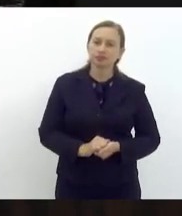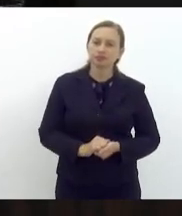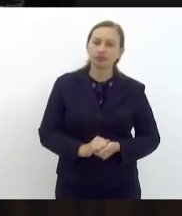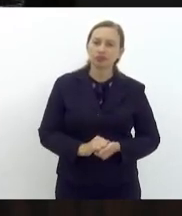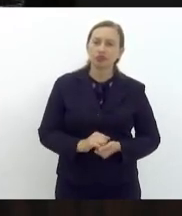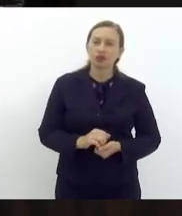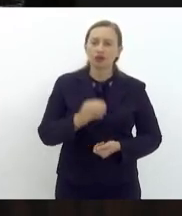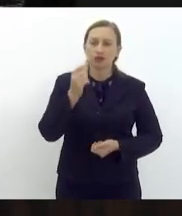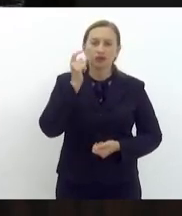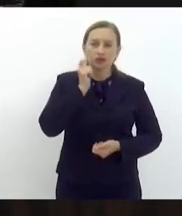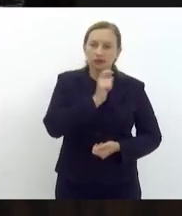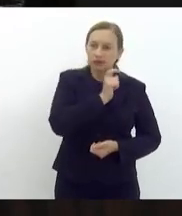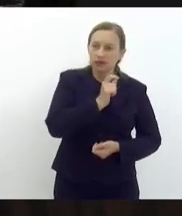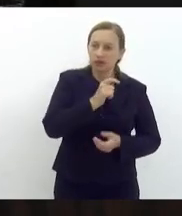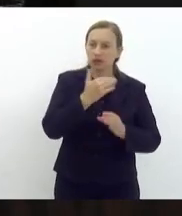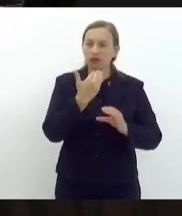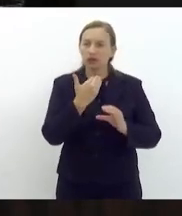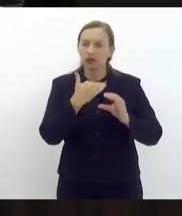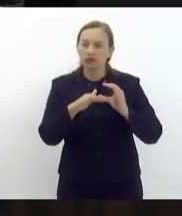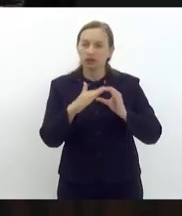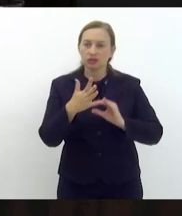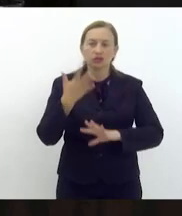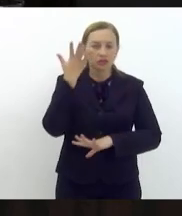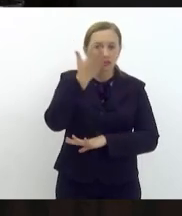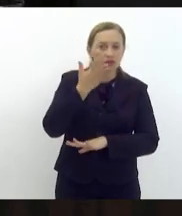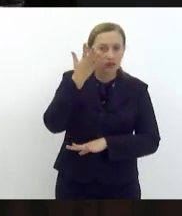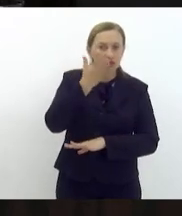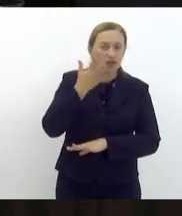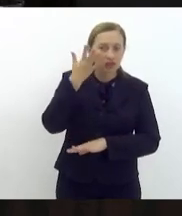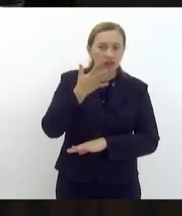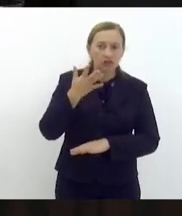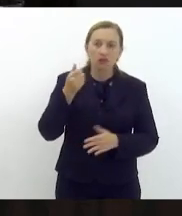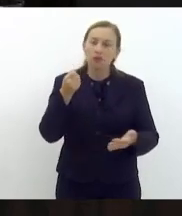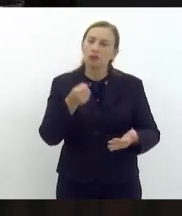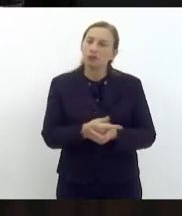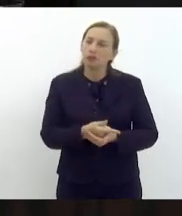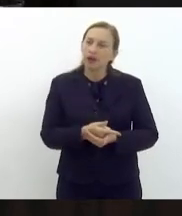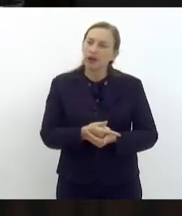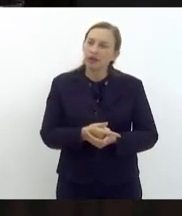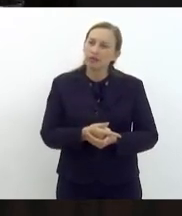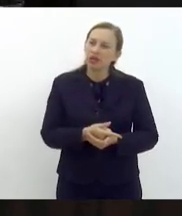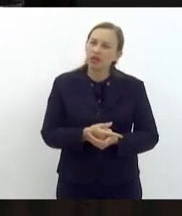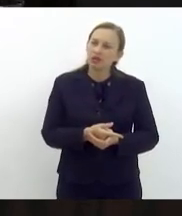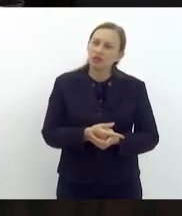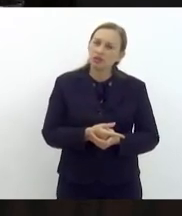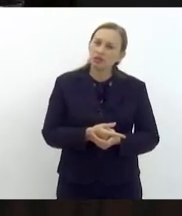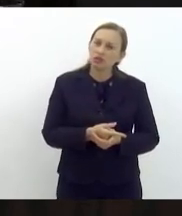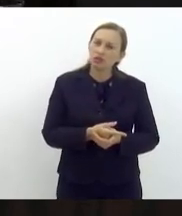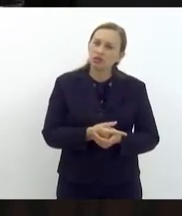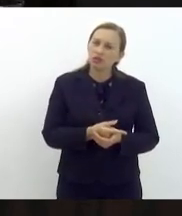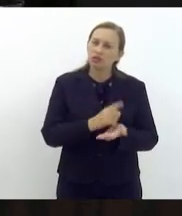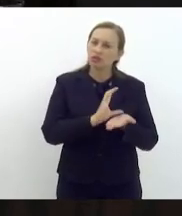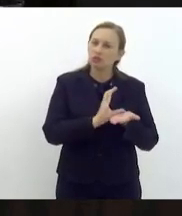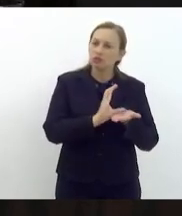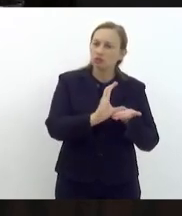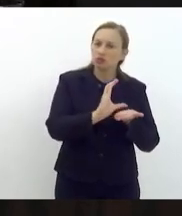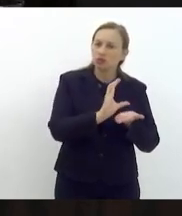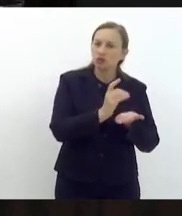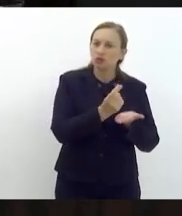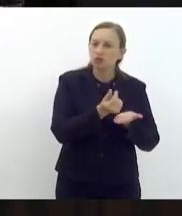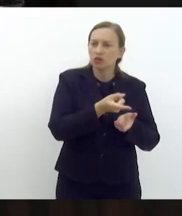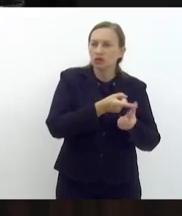Cláudio Castro, o envio de mensagem expondo sobre o pagamento de benefício indenizatório a